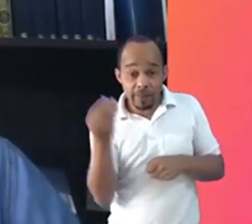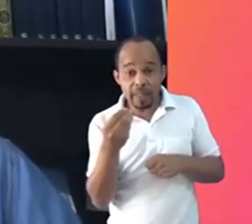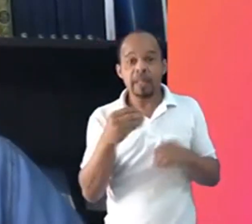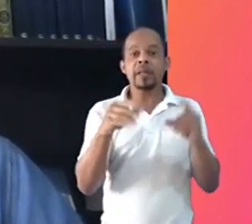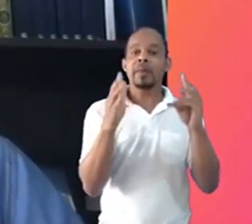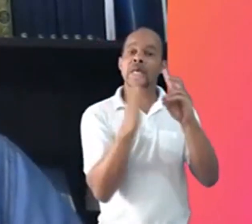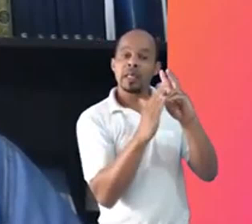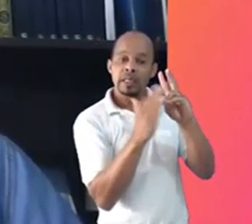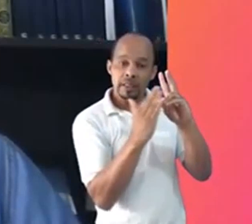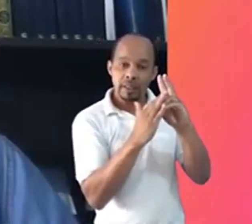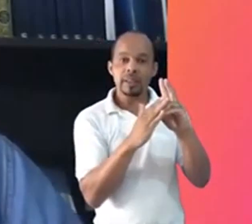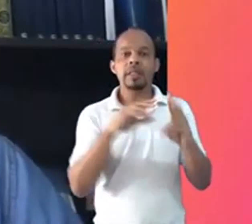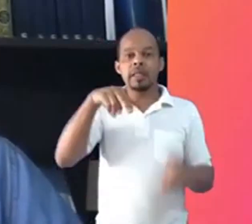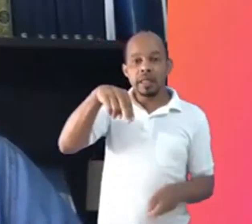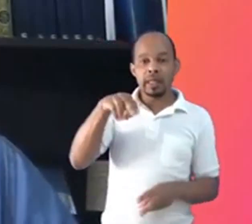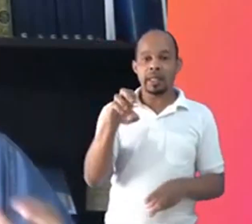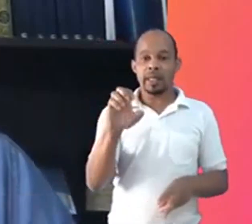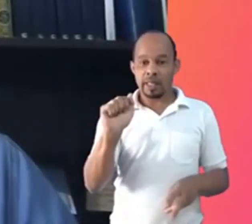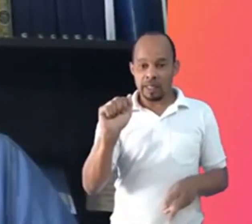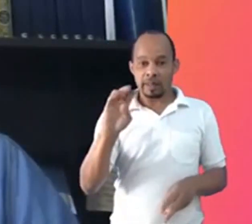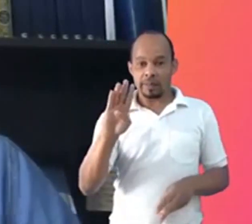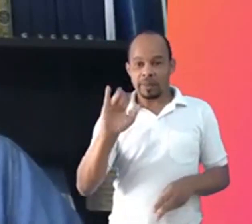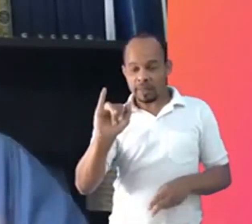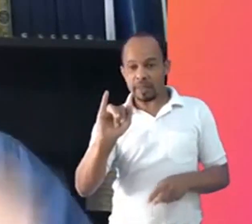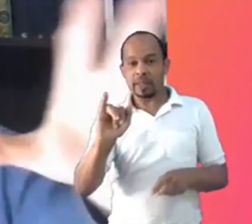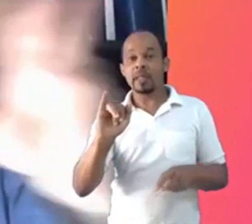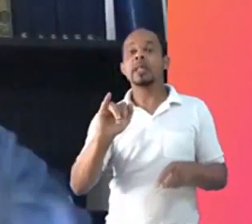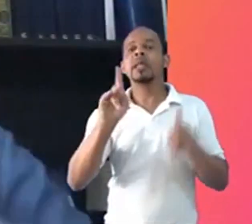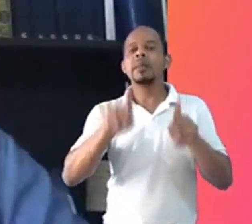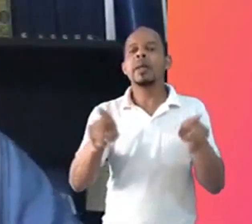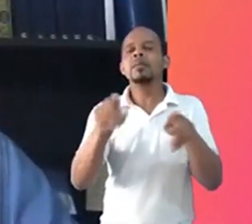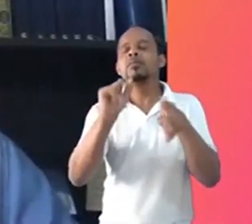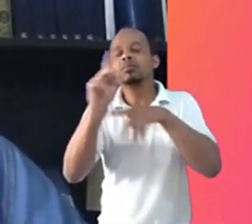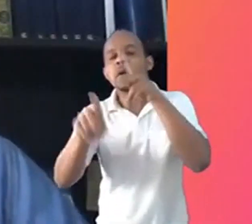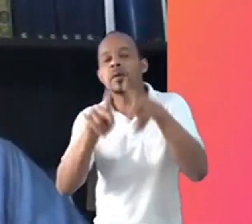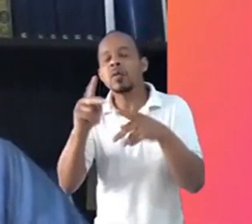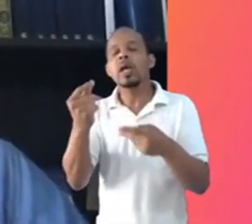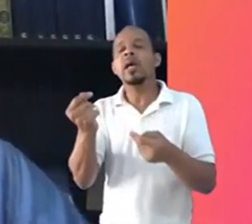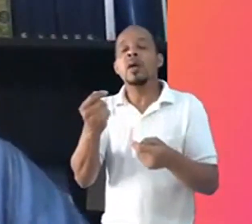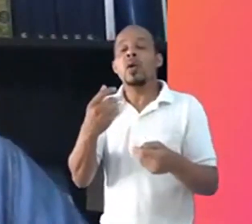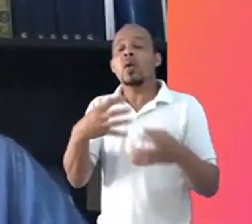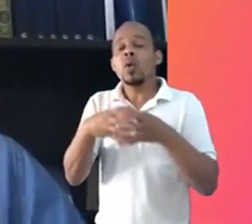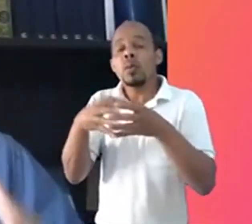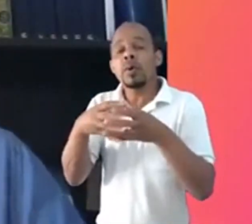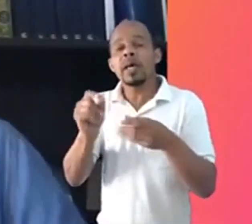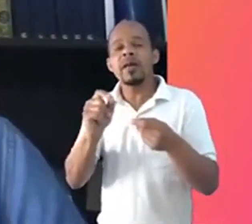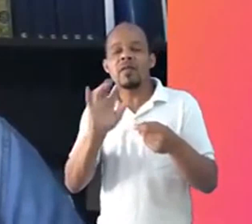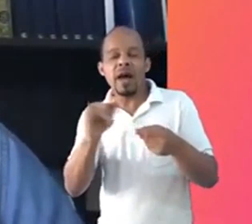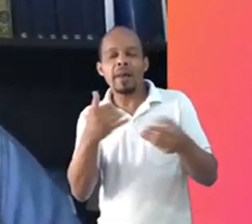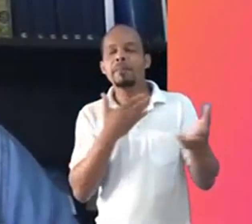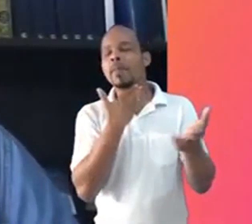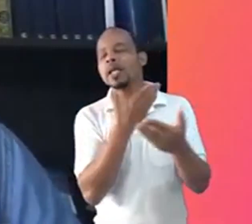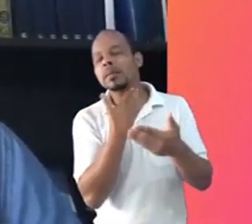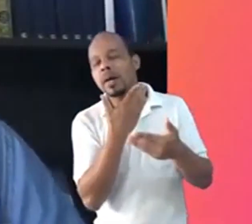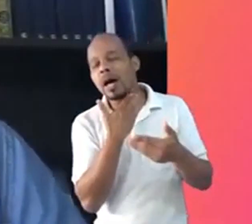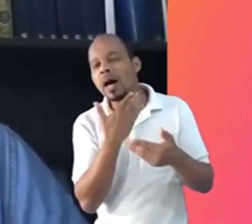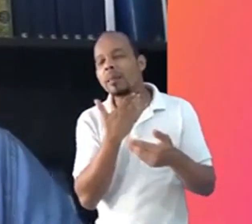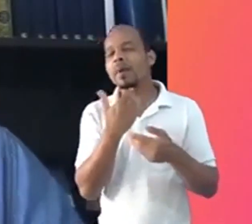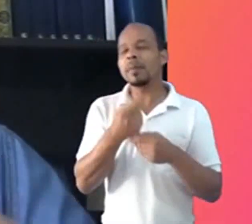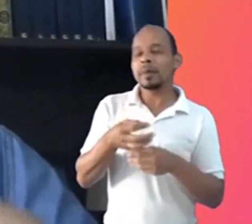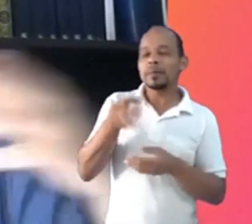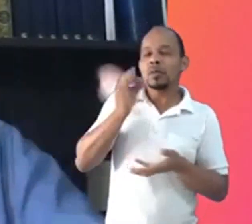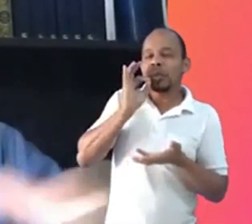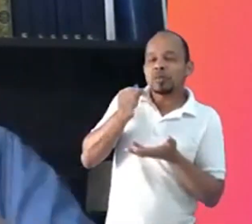Núcleo de Estudos Afro-Brasileiros e Indígenas, o NEAB. Entra no Facebook, conhece lá, você vai conhecer a galera que toma um chá